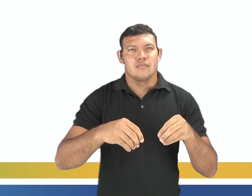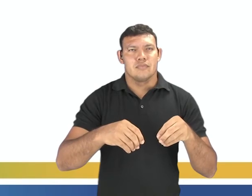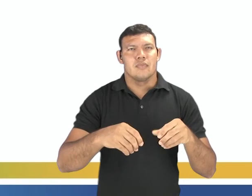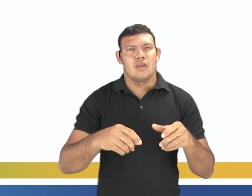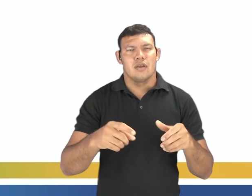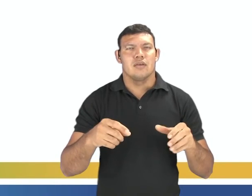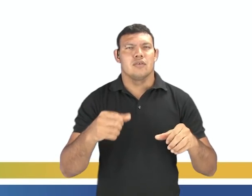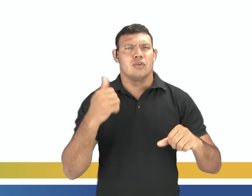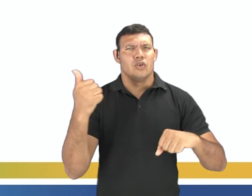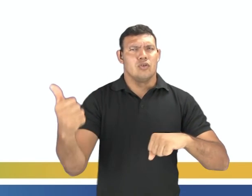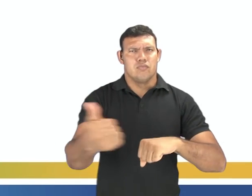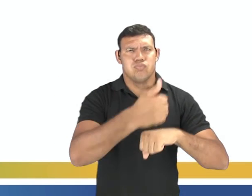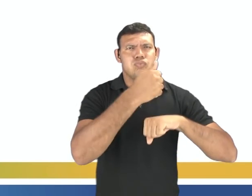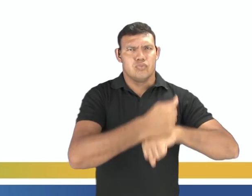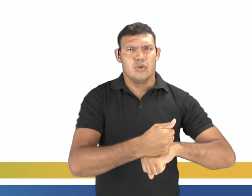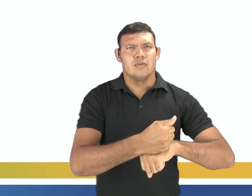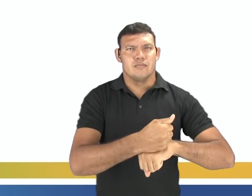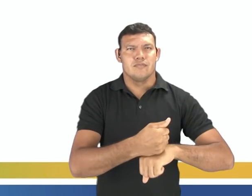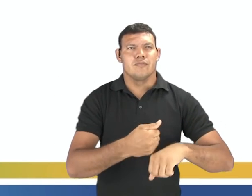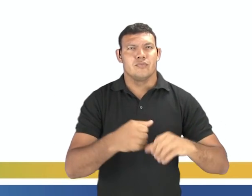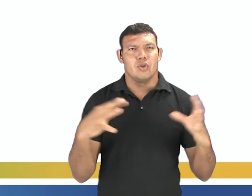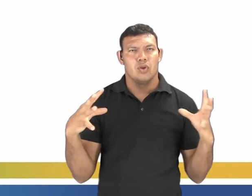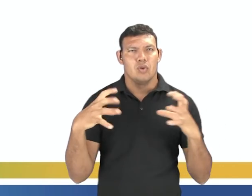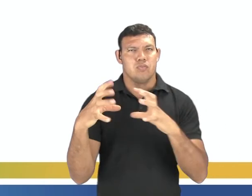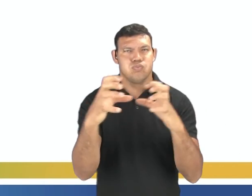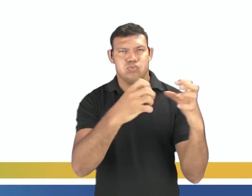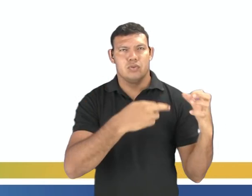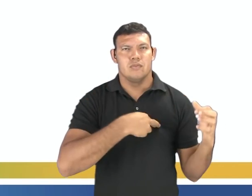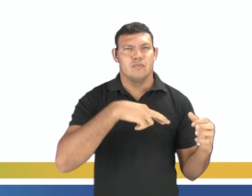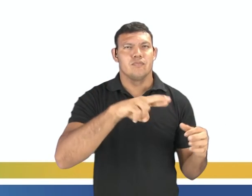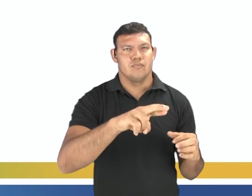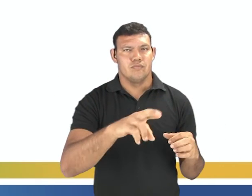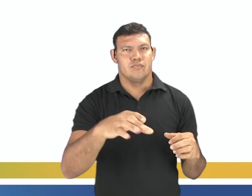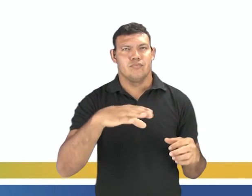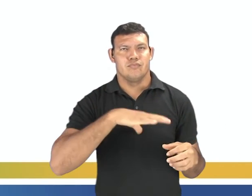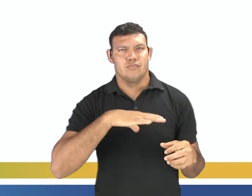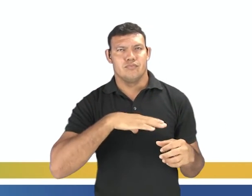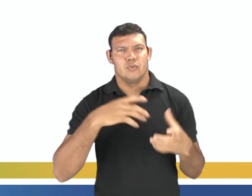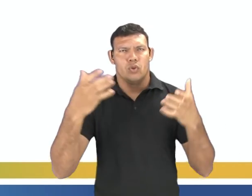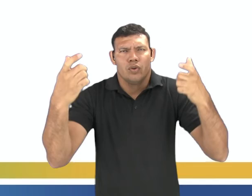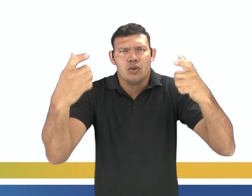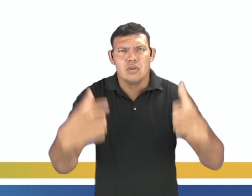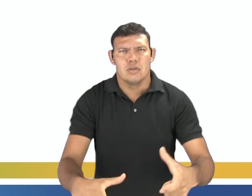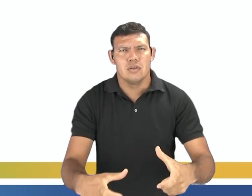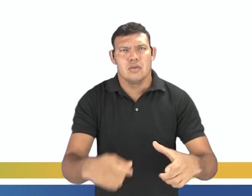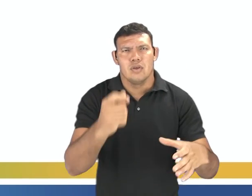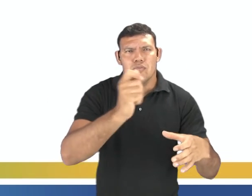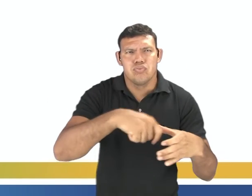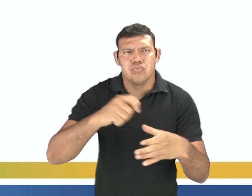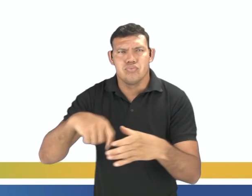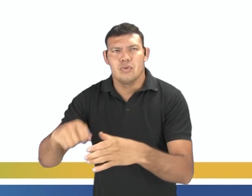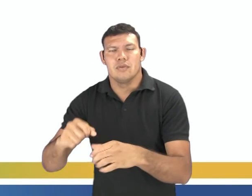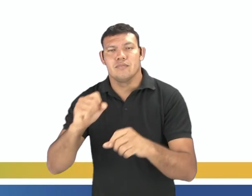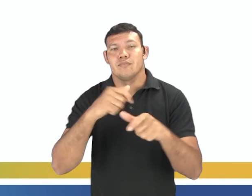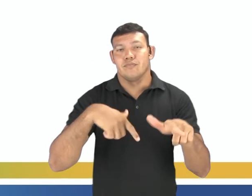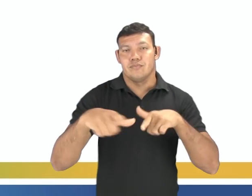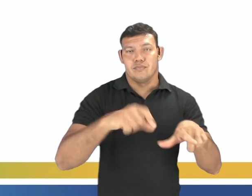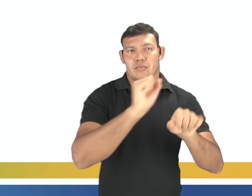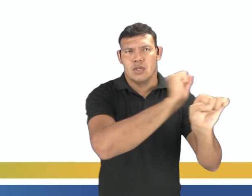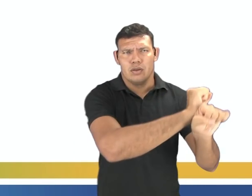colonizadora decorrente de conflitos religiosos na metrópole, monocultura e trabalho escravo. E letra